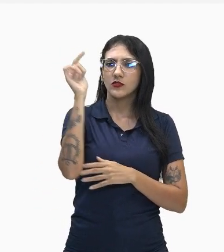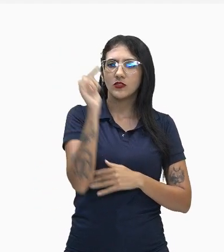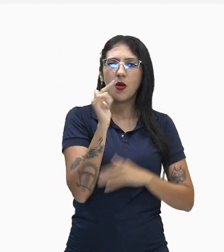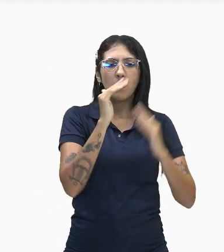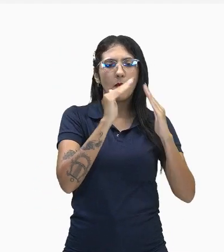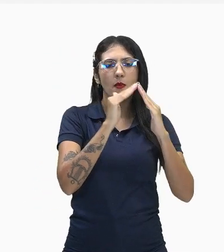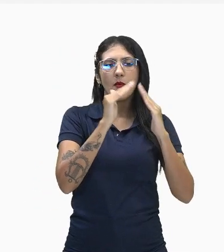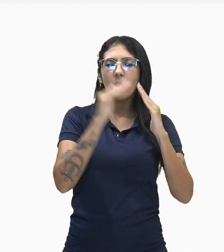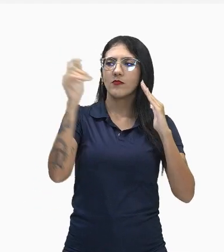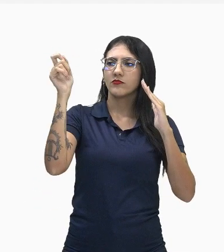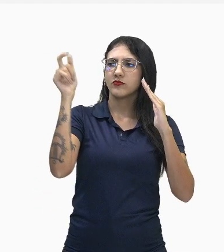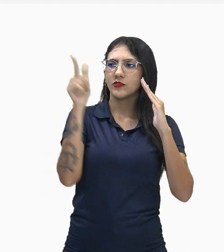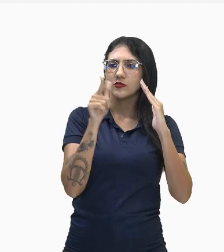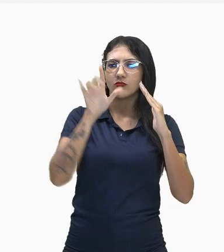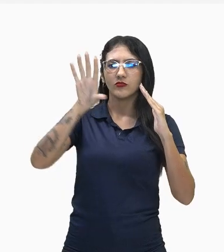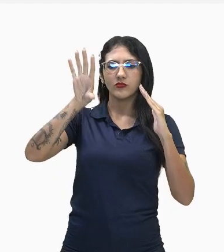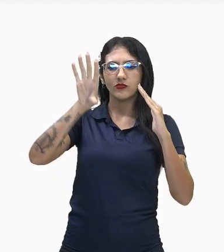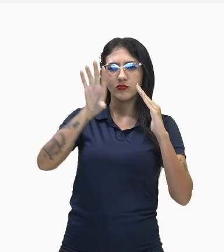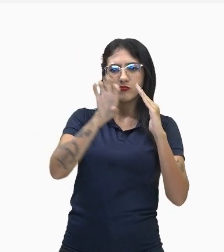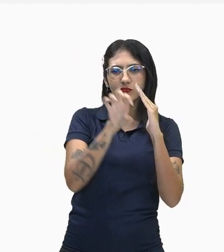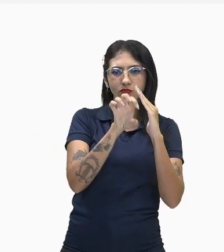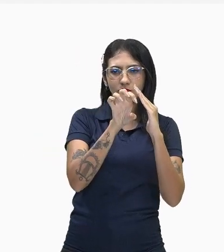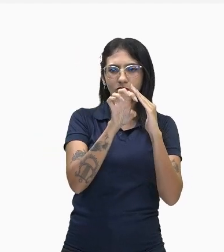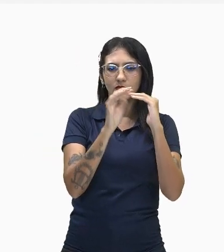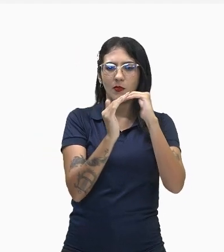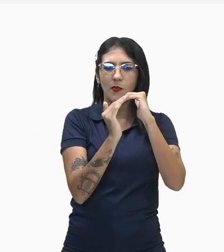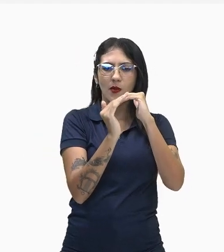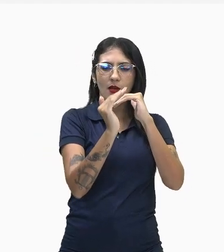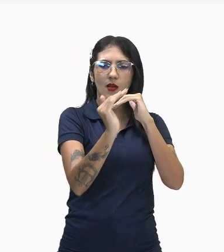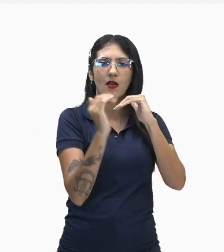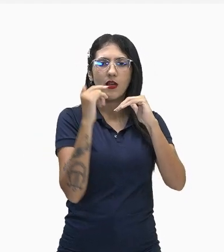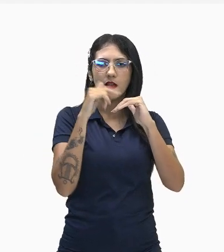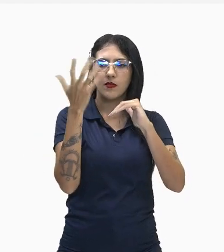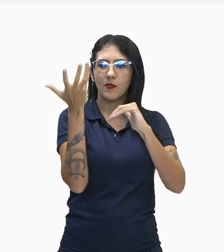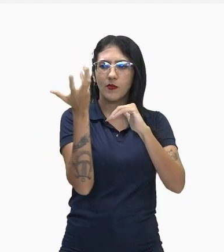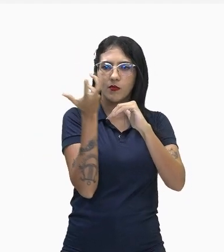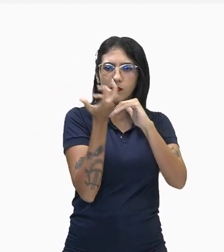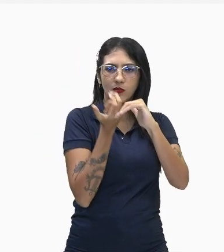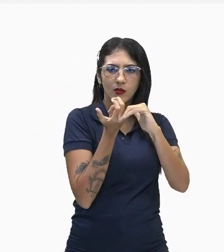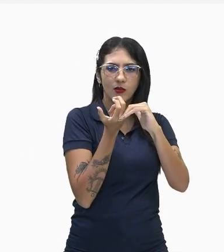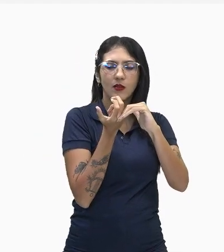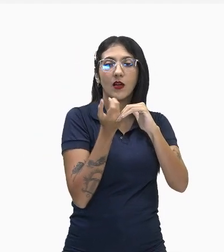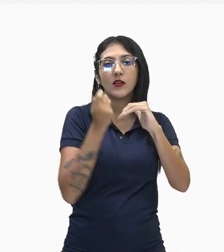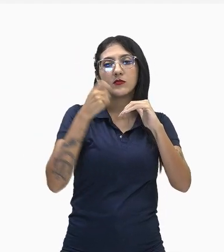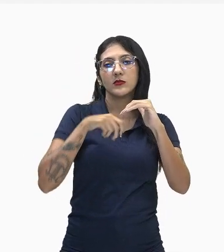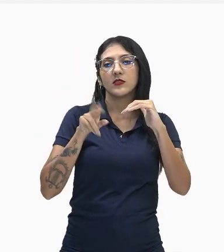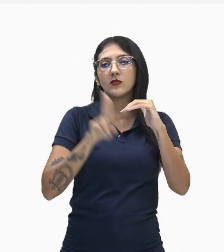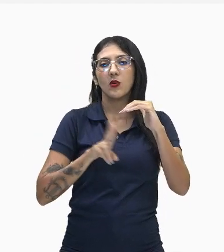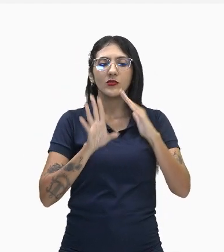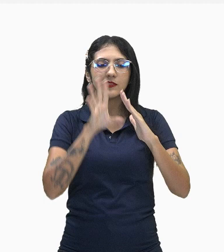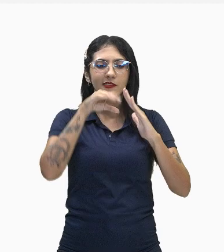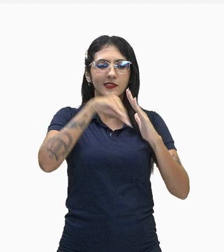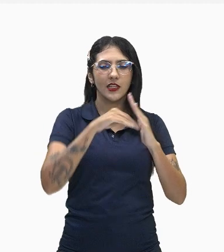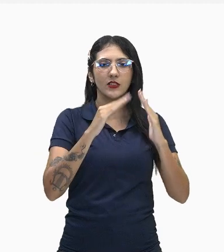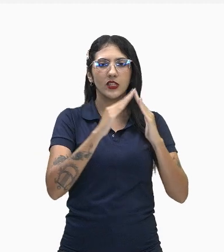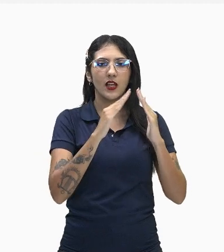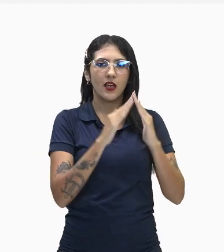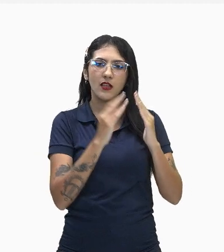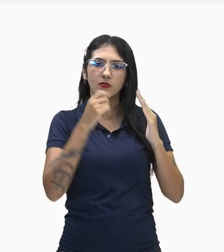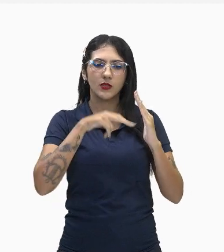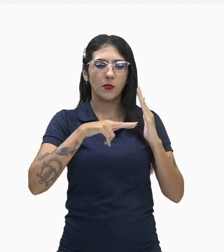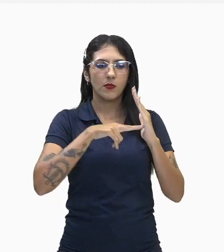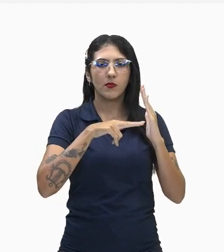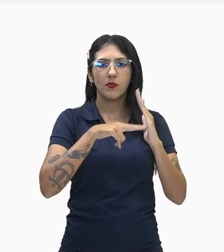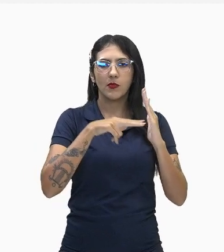eles atingem os painéis solares, eles geram eletricidade para alimentar os aparelhos elétricos e